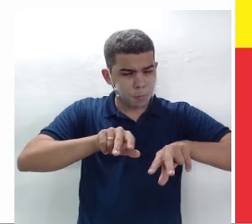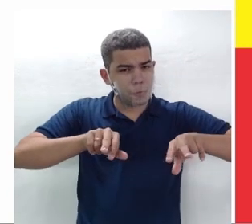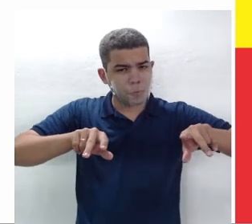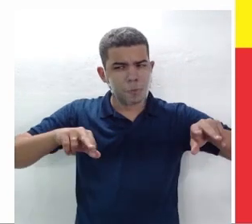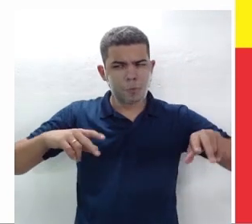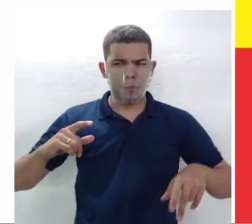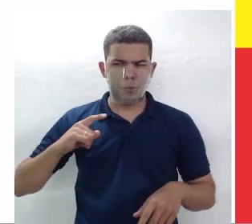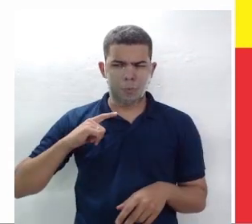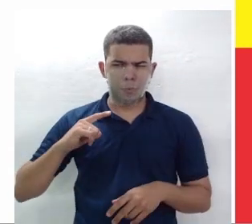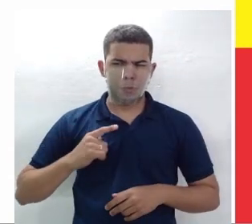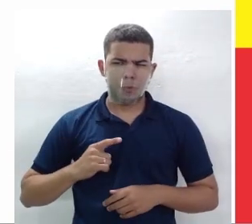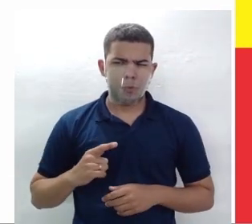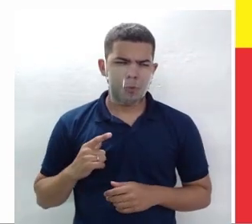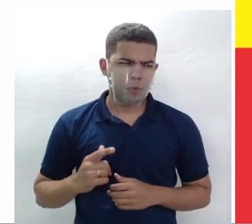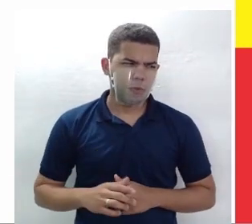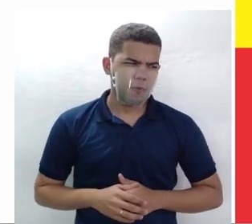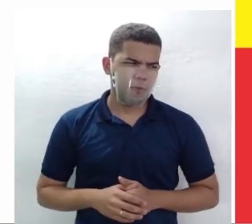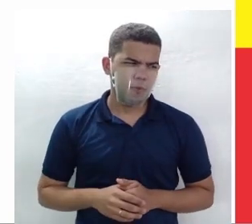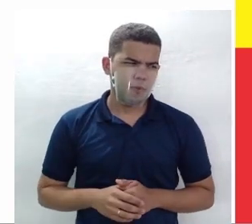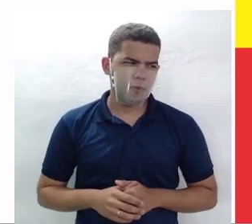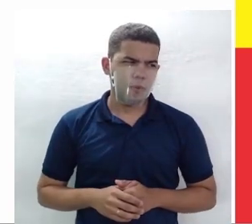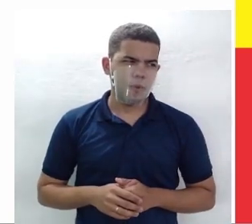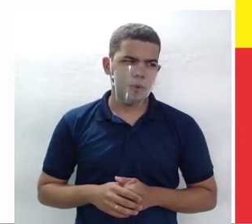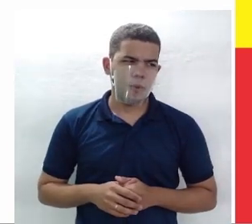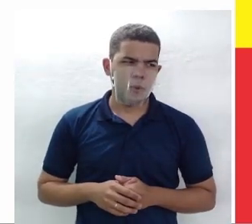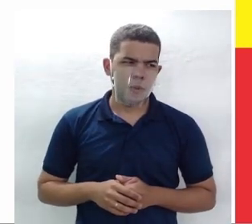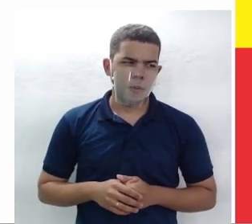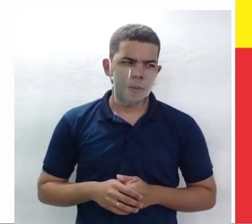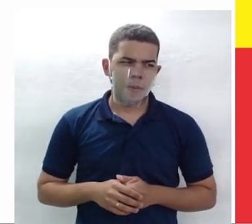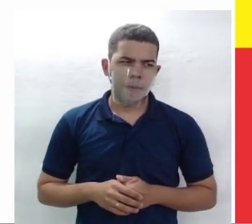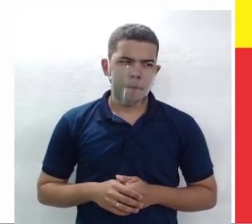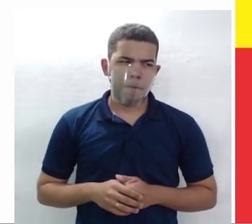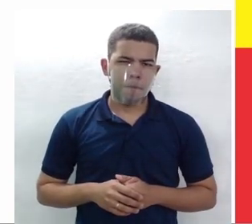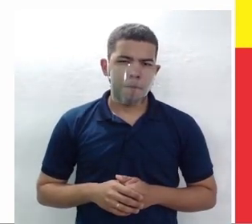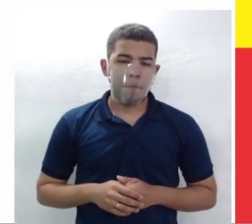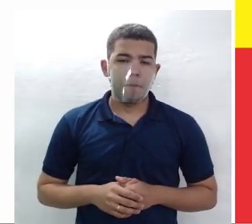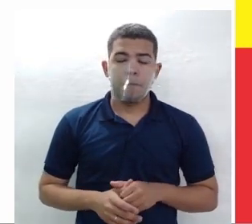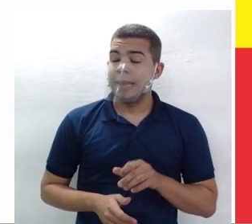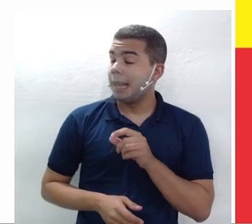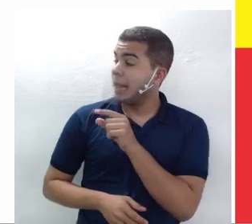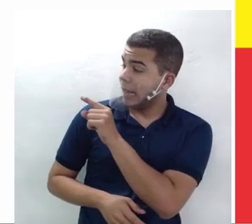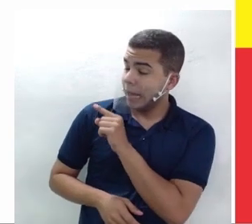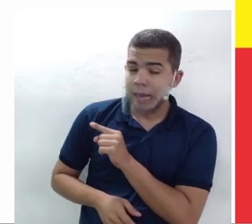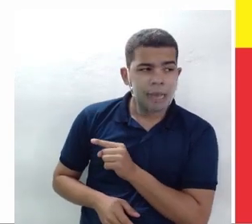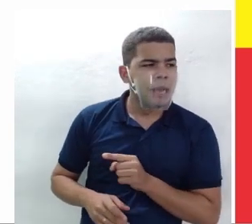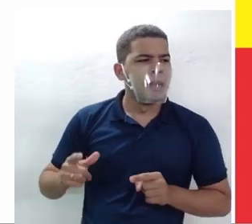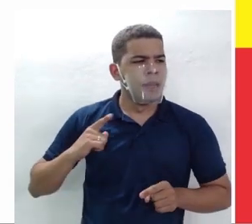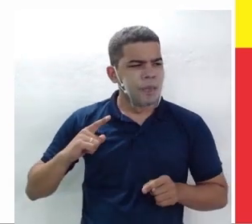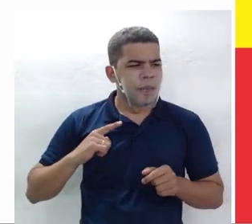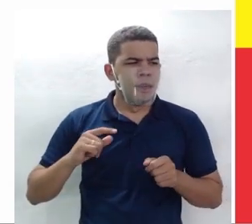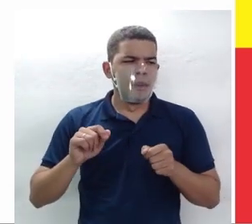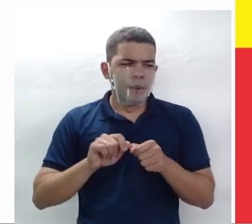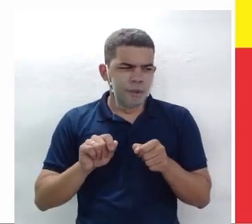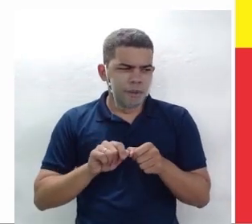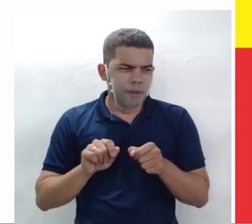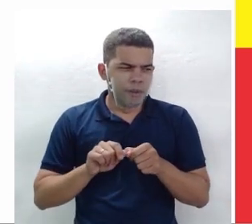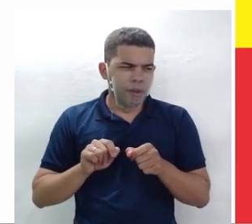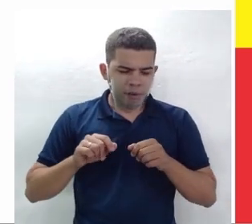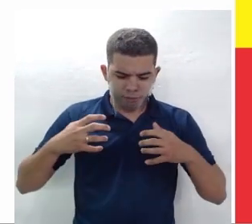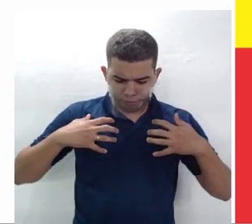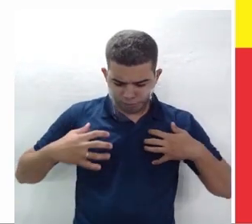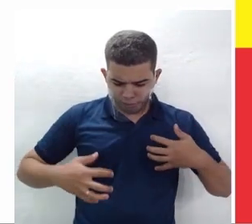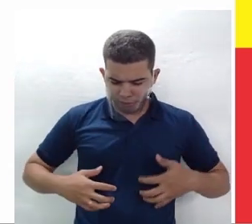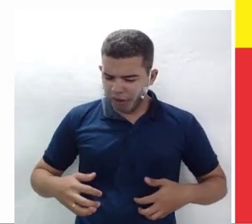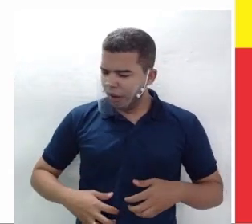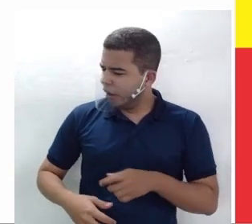que estão aparecendo na telinha para vocês. Então, esses tipos de tecidos é que irão formar esses